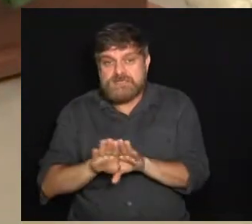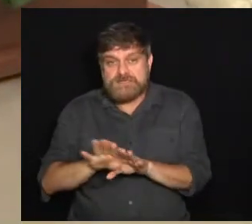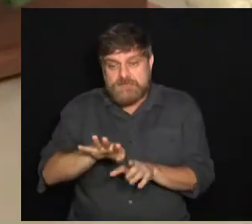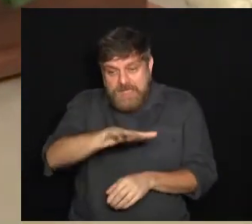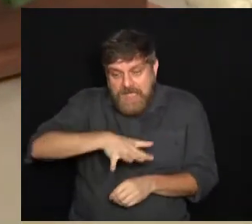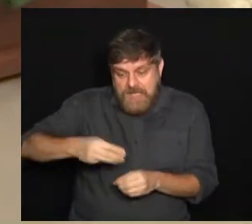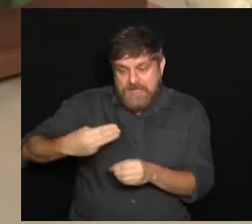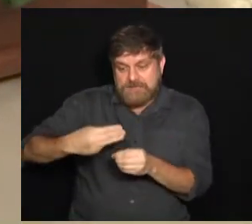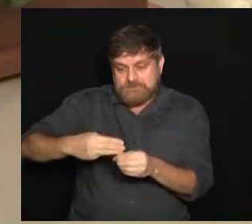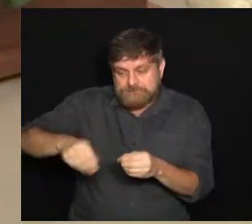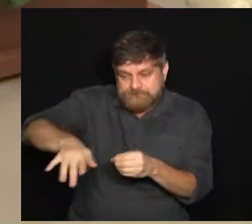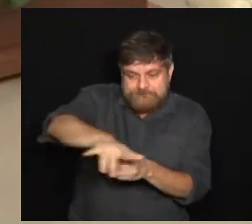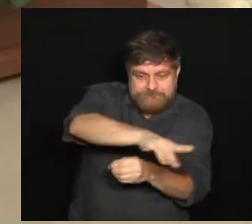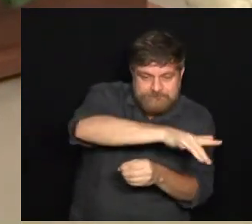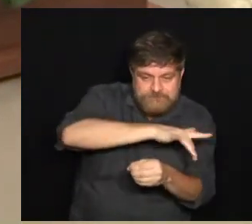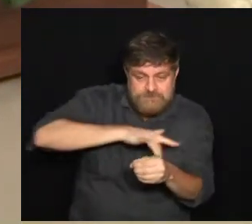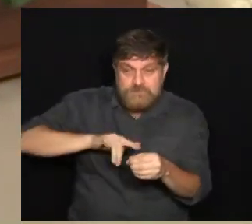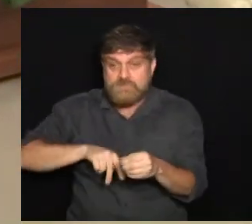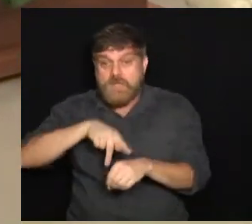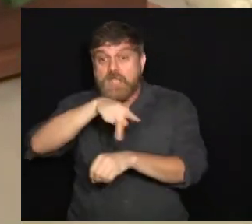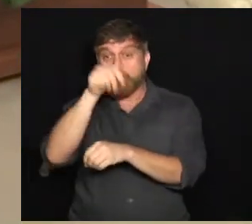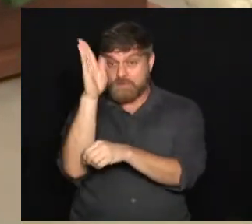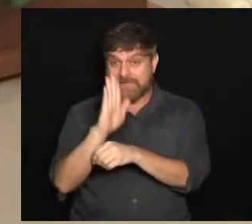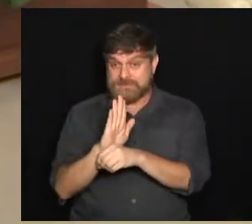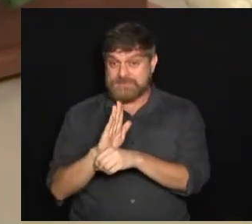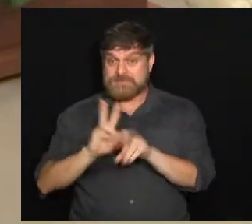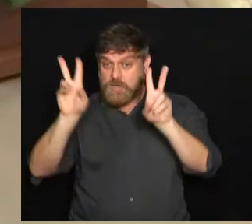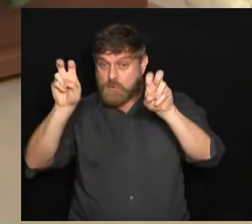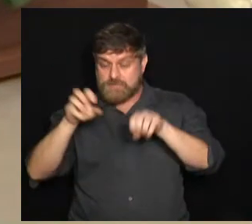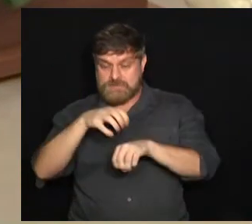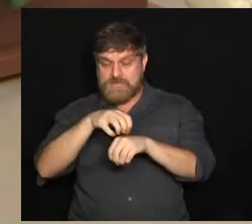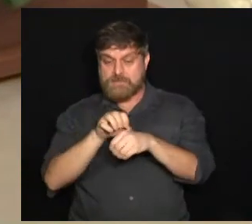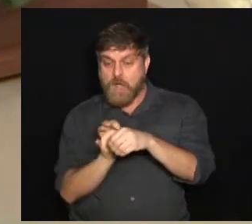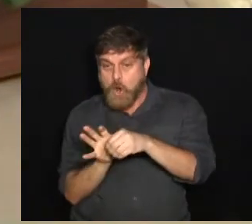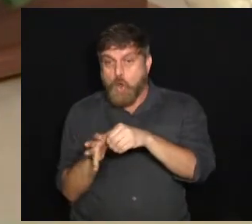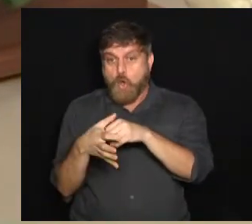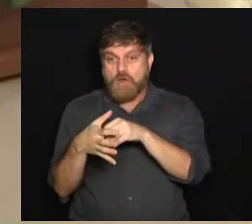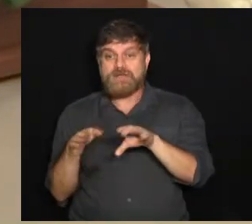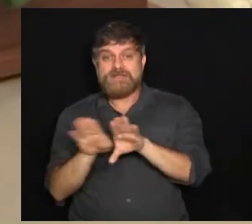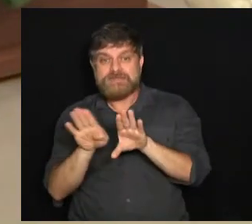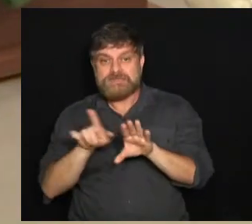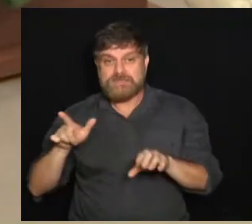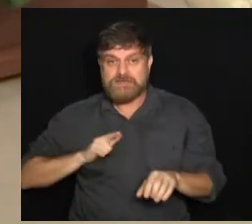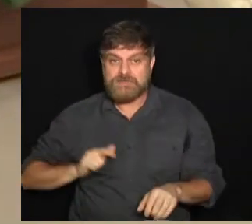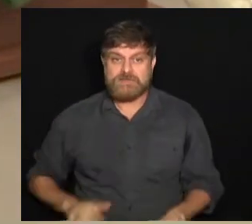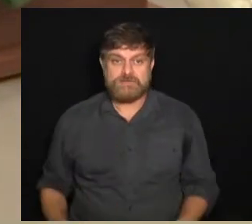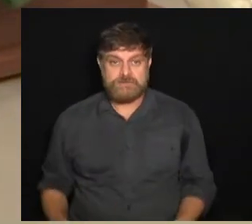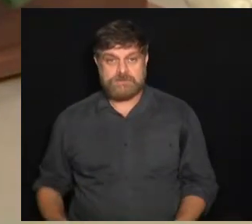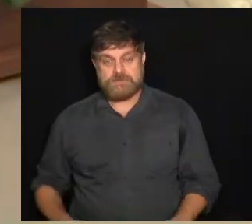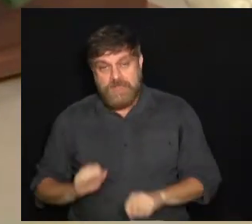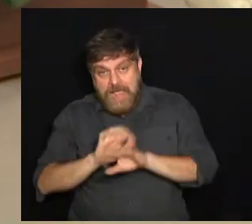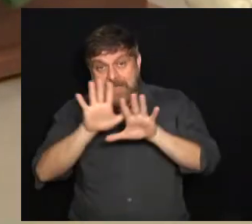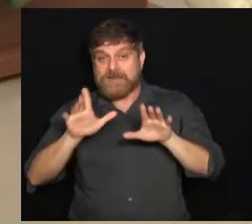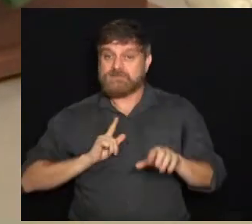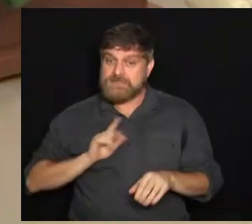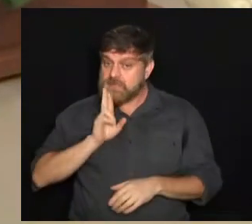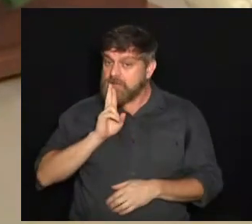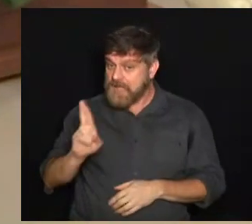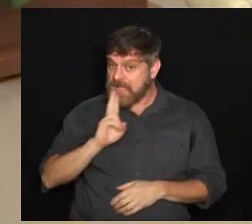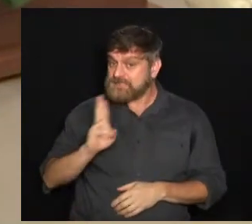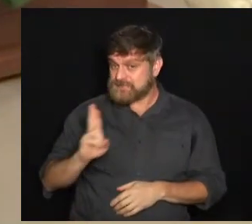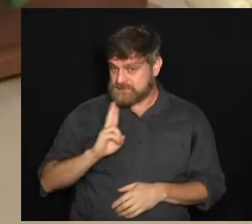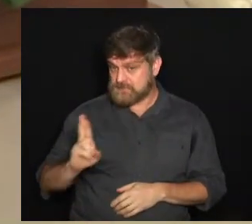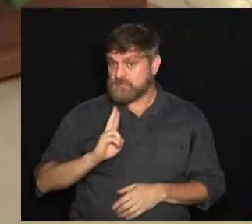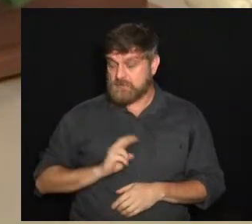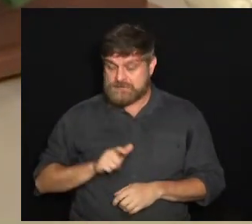região metropolitana de Campinas e do país a respeito do coronavírus, e aí também, claro, que com a resposta às